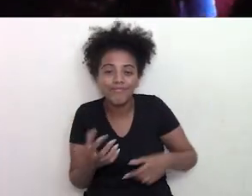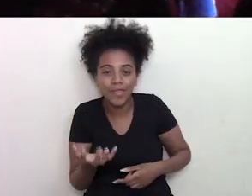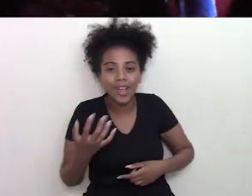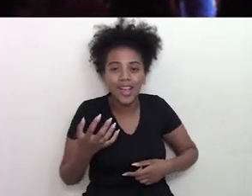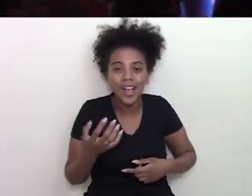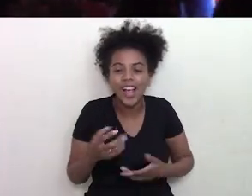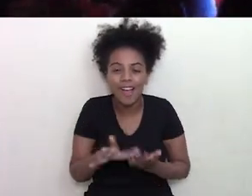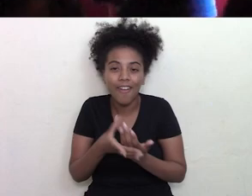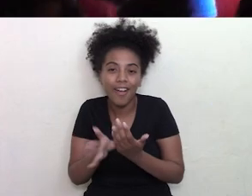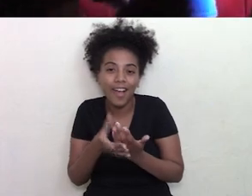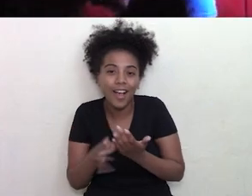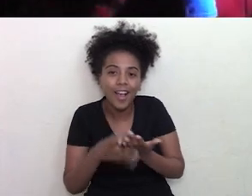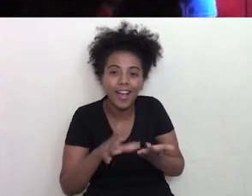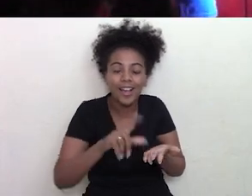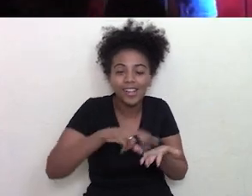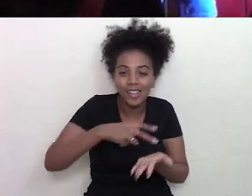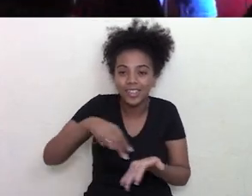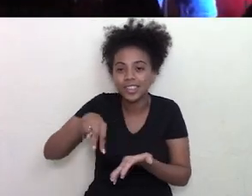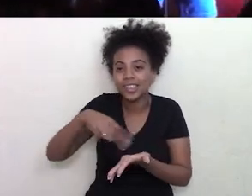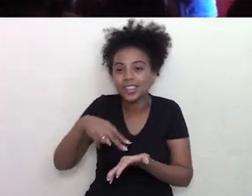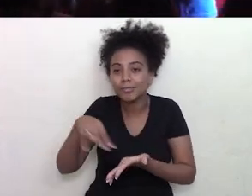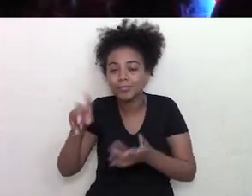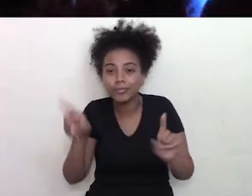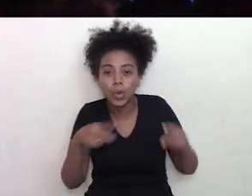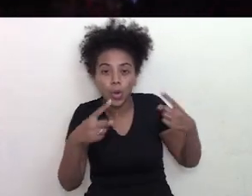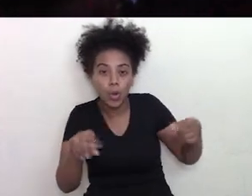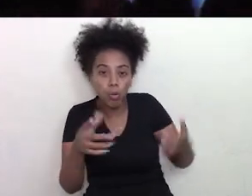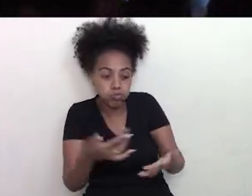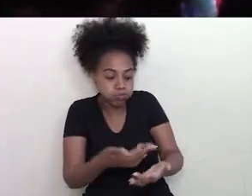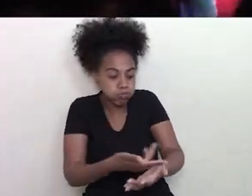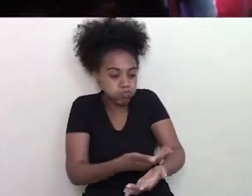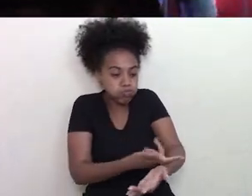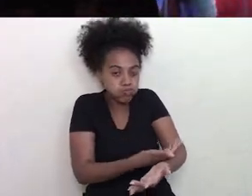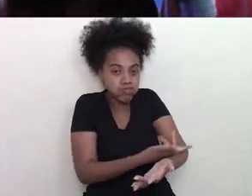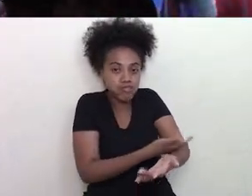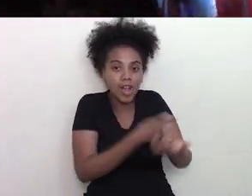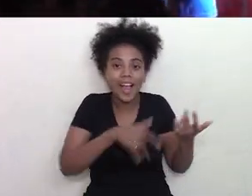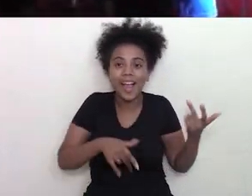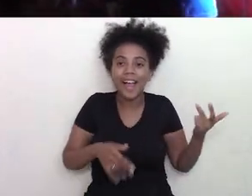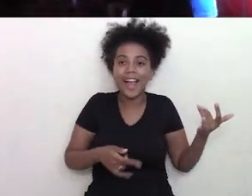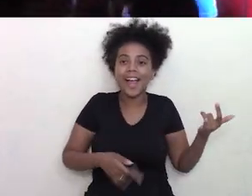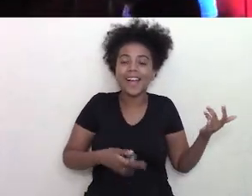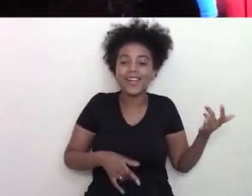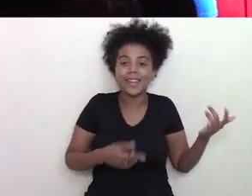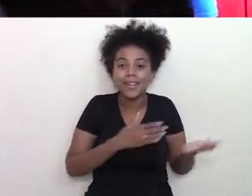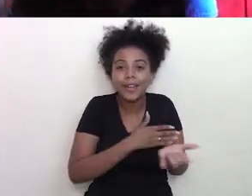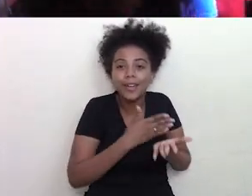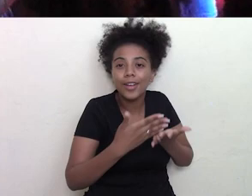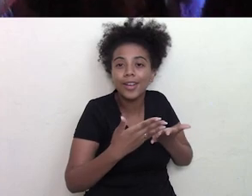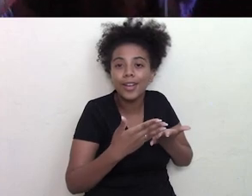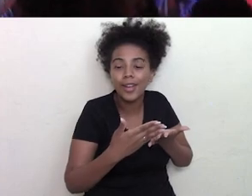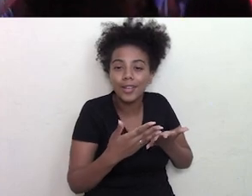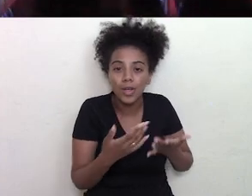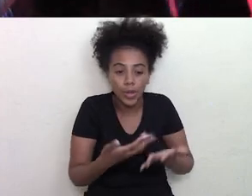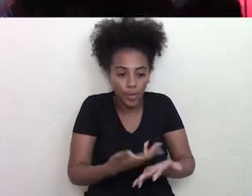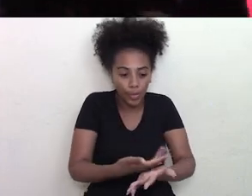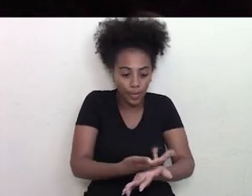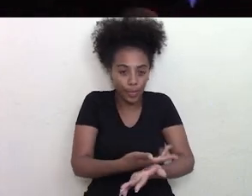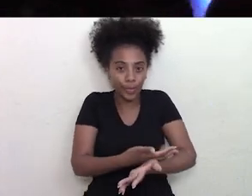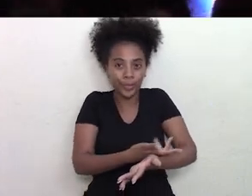tocar um samba pra você dançar. Meu swing provoca arrepio. Pegue no cavaco, o show vai começar. Vou pedir pra